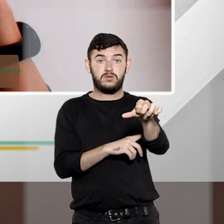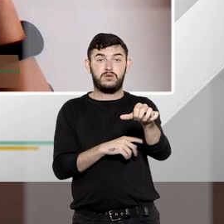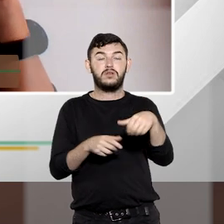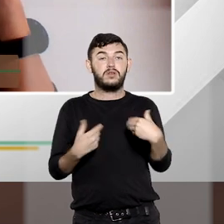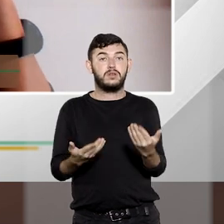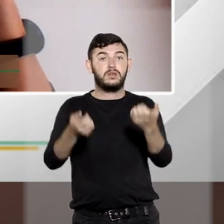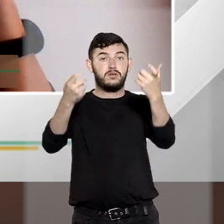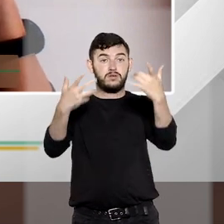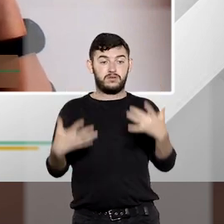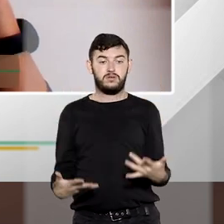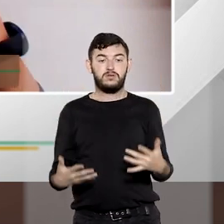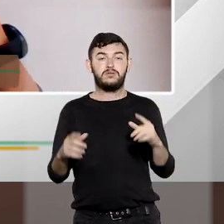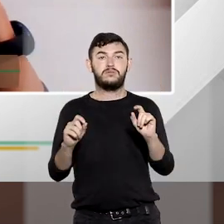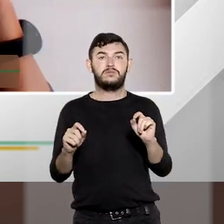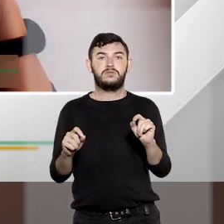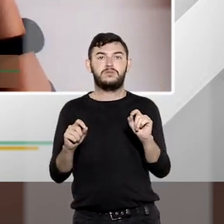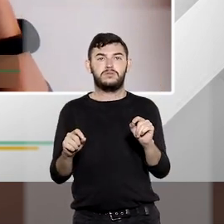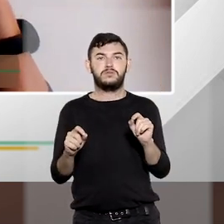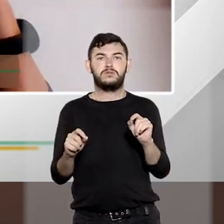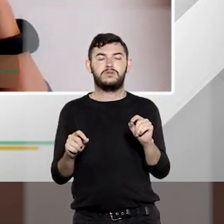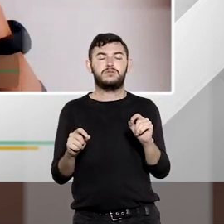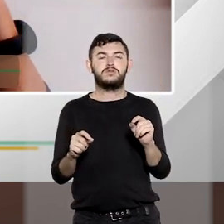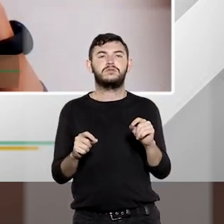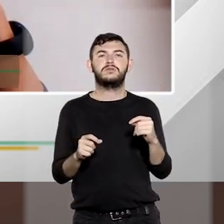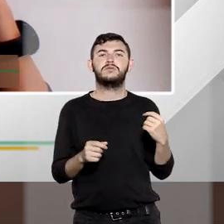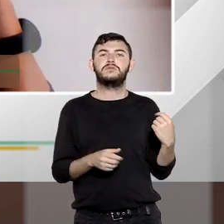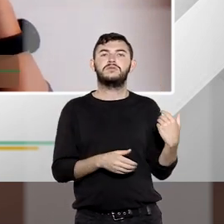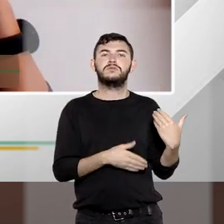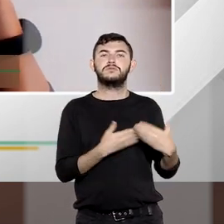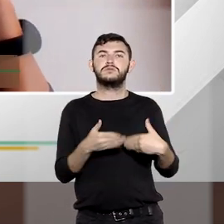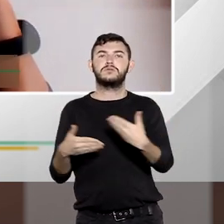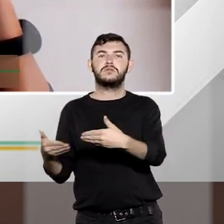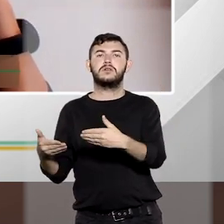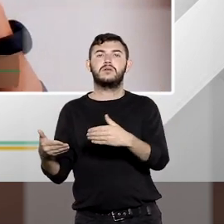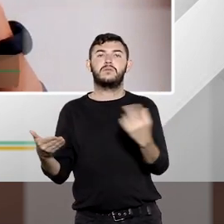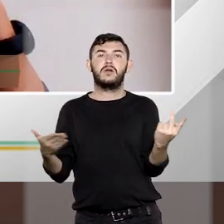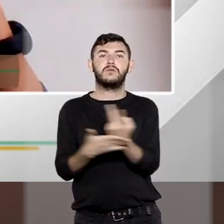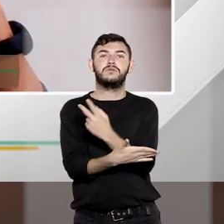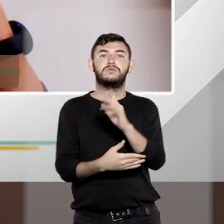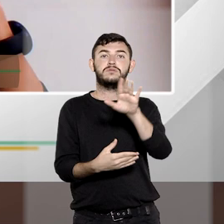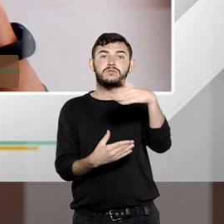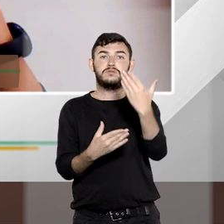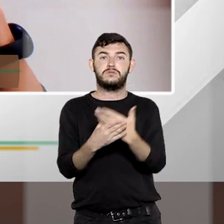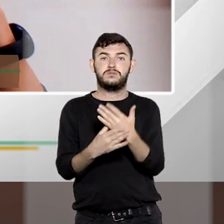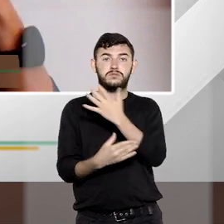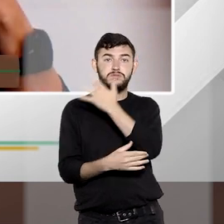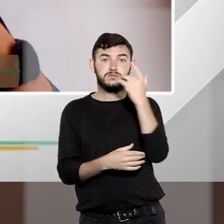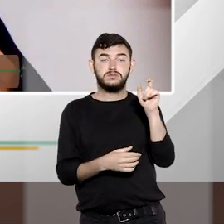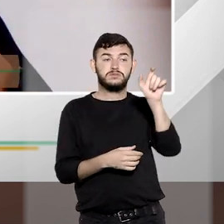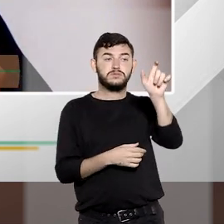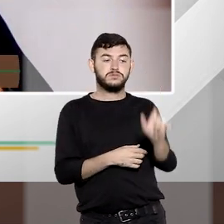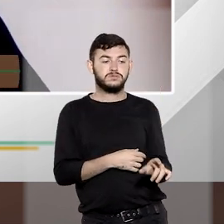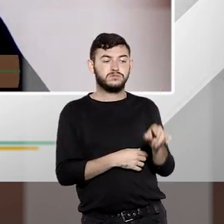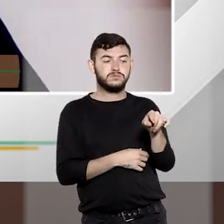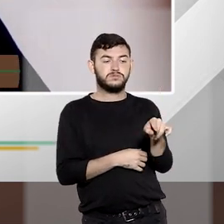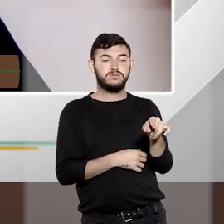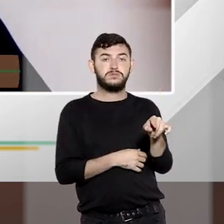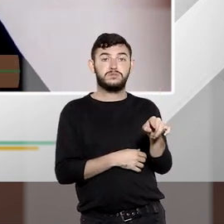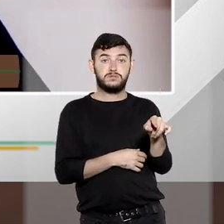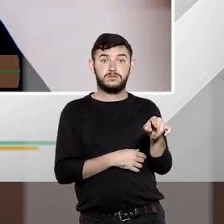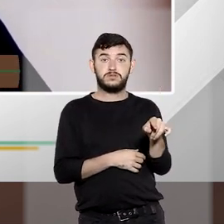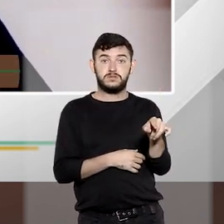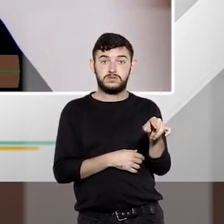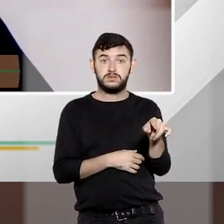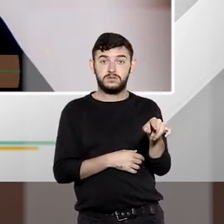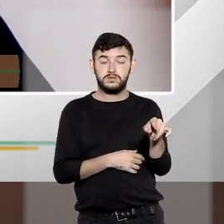aí dizendo sobre a tramitação relacionada a tanto a pessoa, o